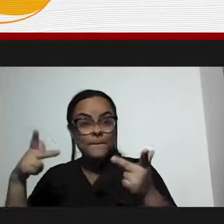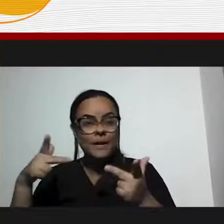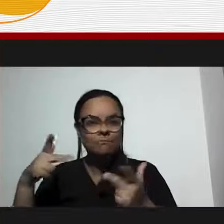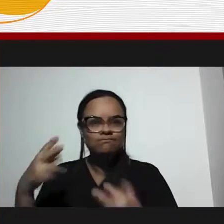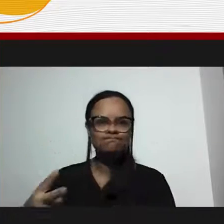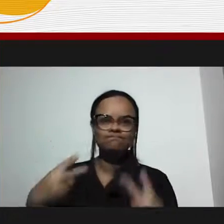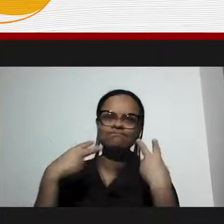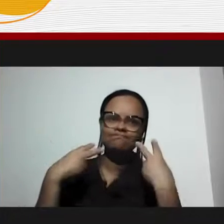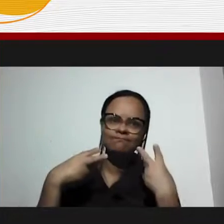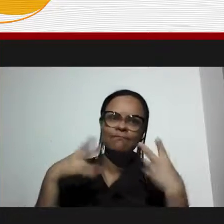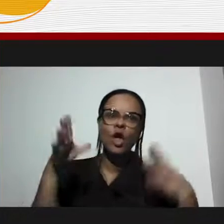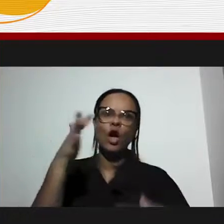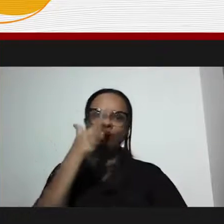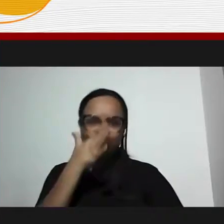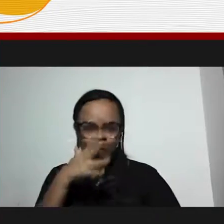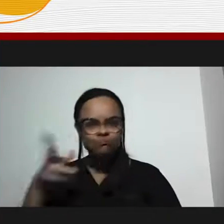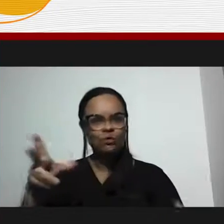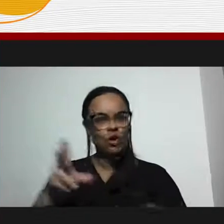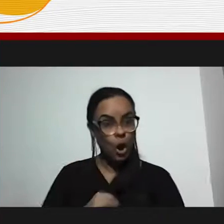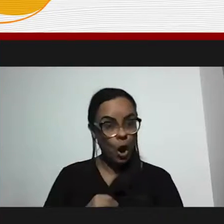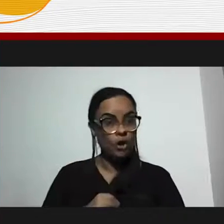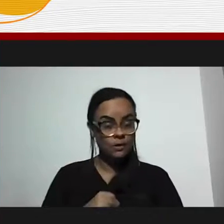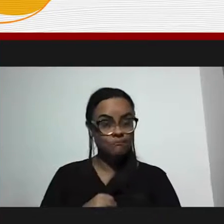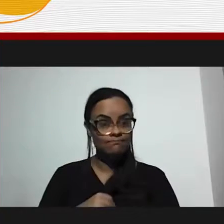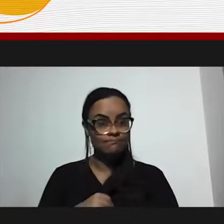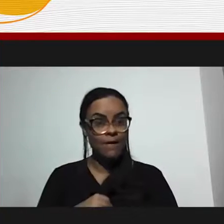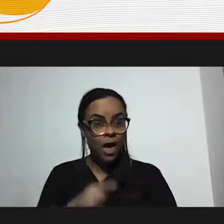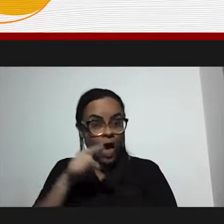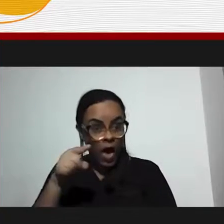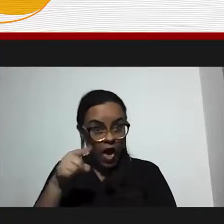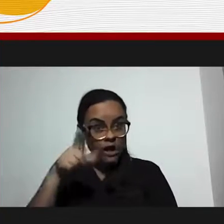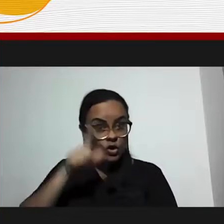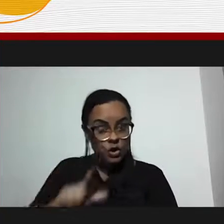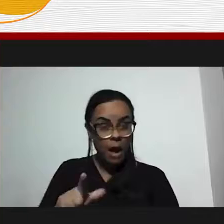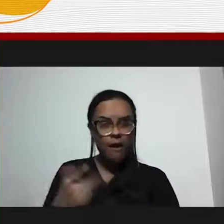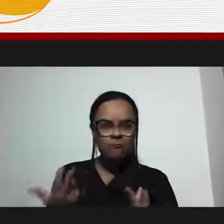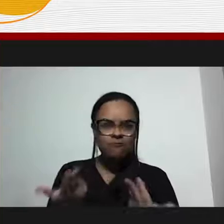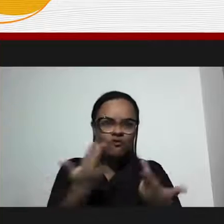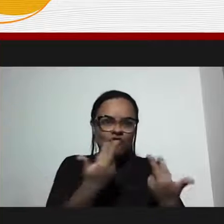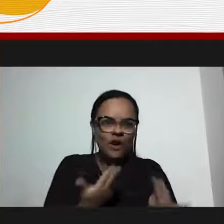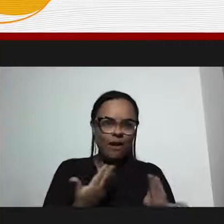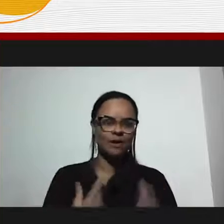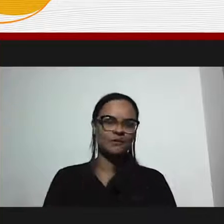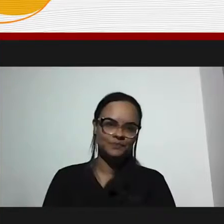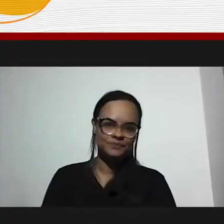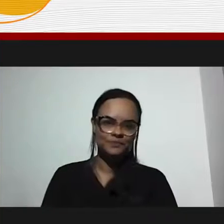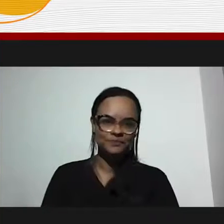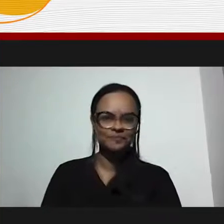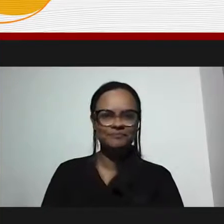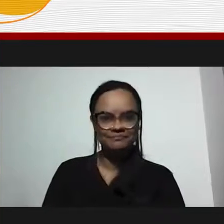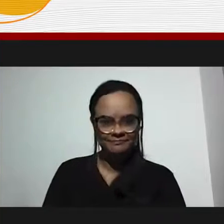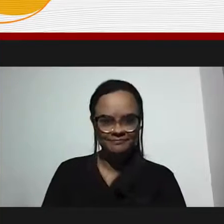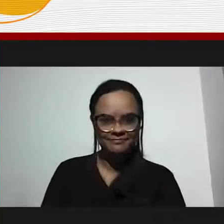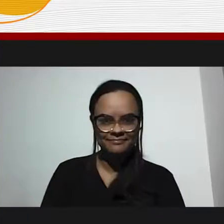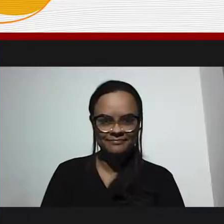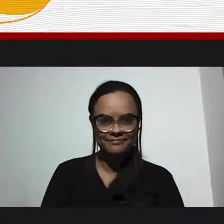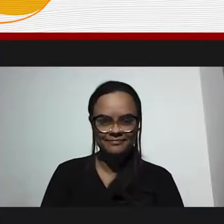vão falar: caramba, se os caras conseguem, eu também posso fazer o mesmo, André.